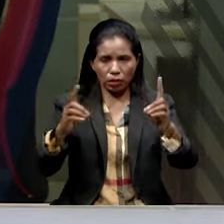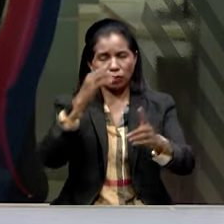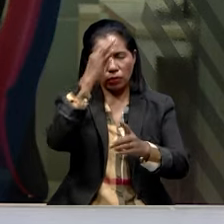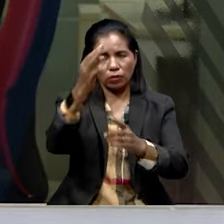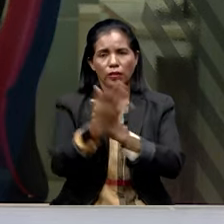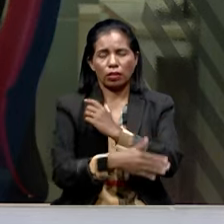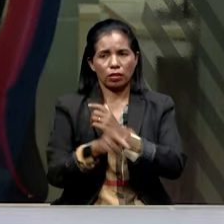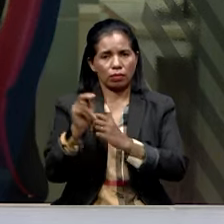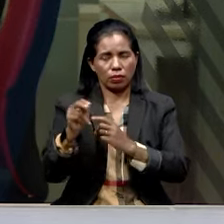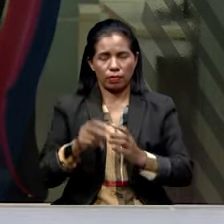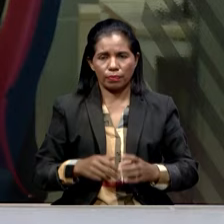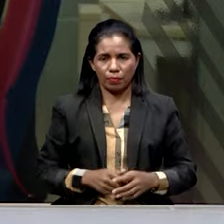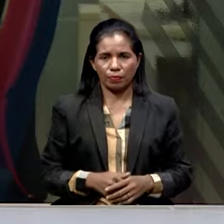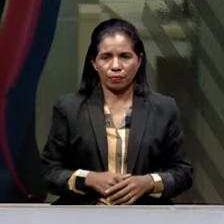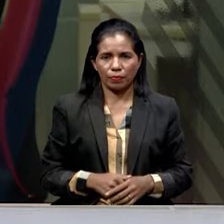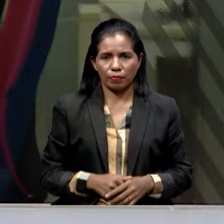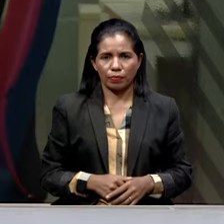Timor-Leste.